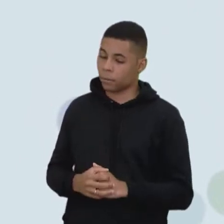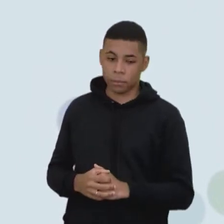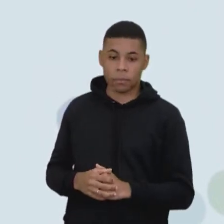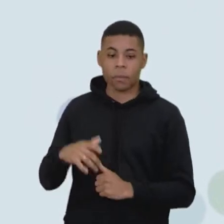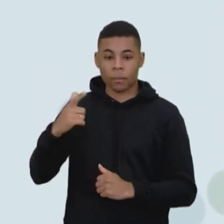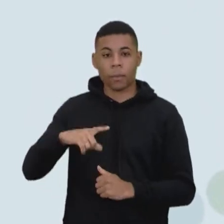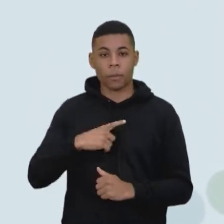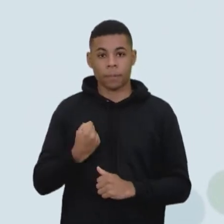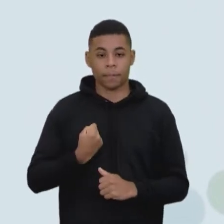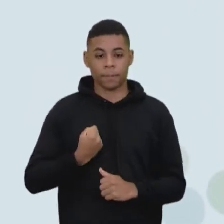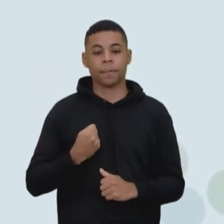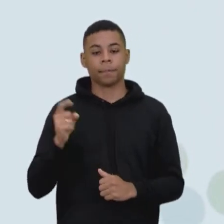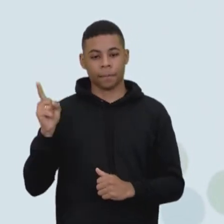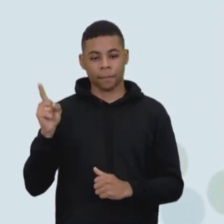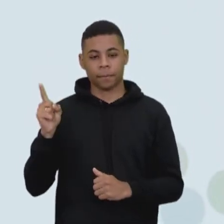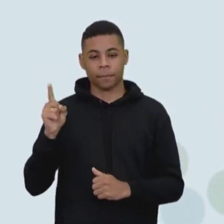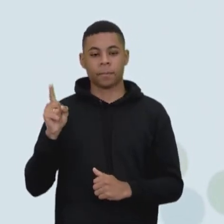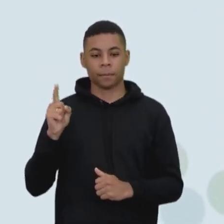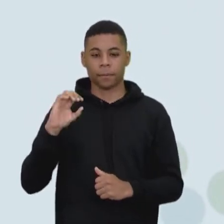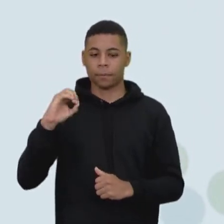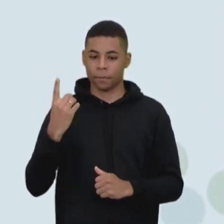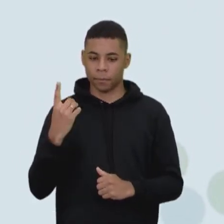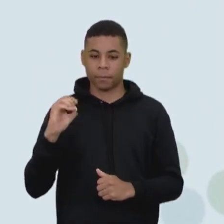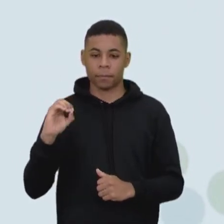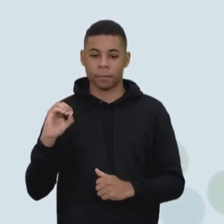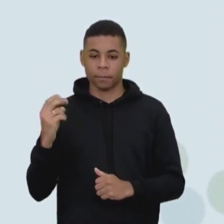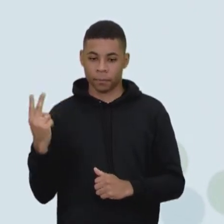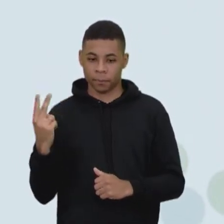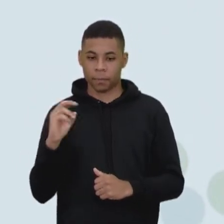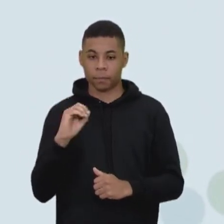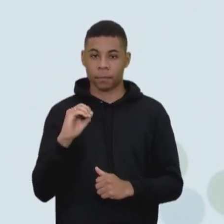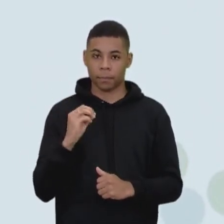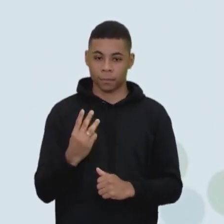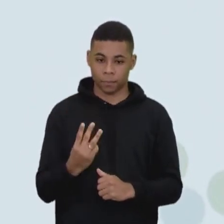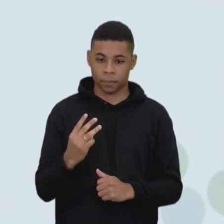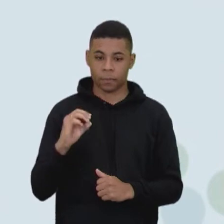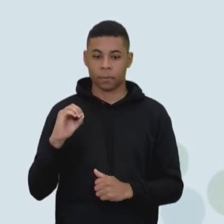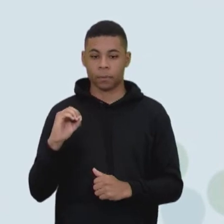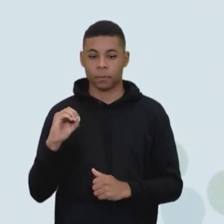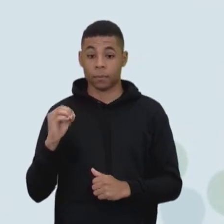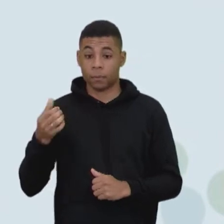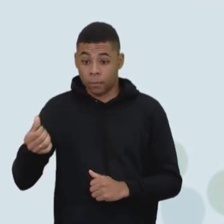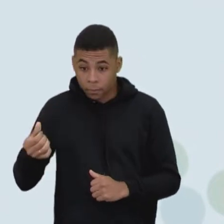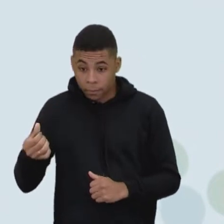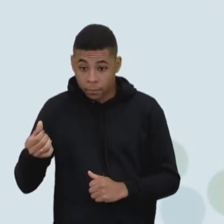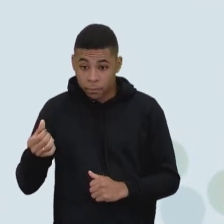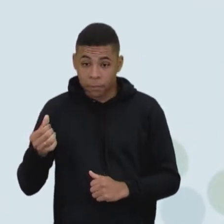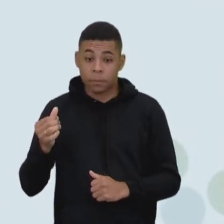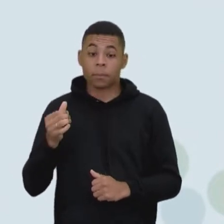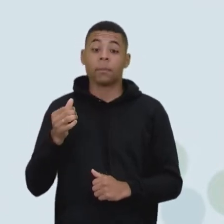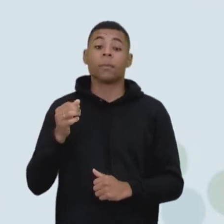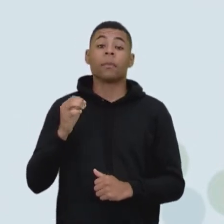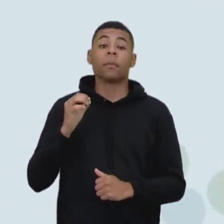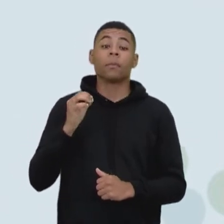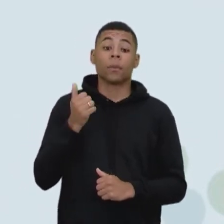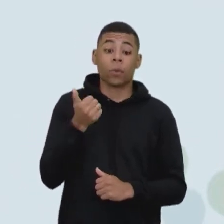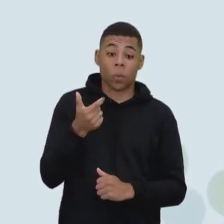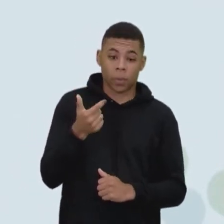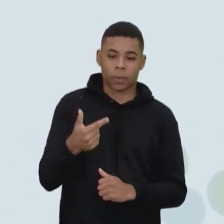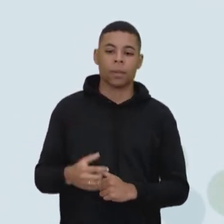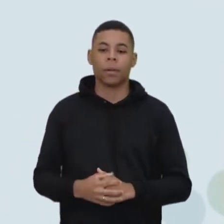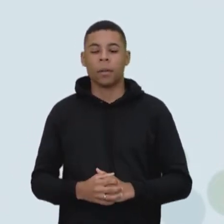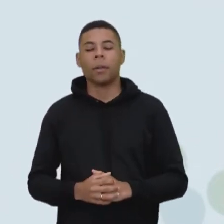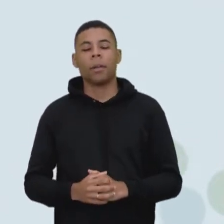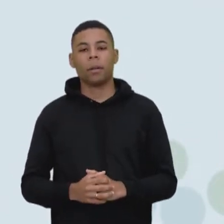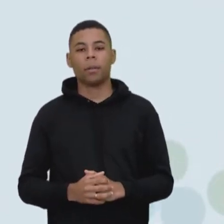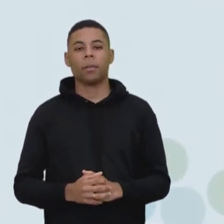as habilidades 01, 02, 03, 06 e a 12. E eu